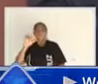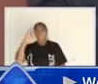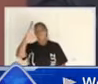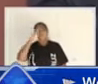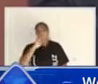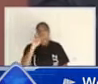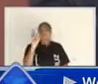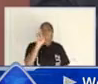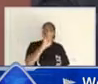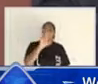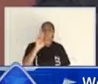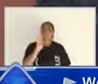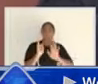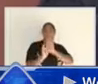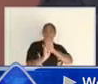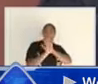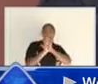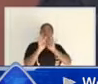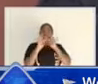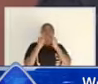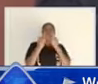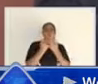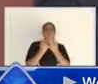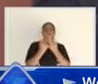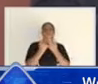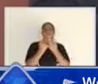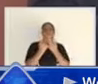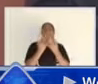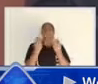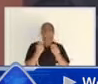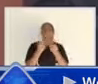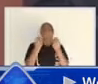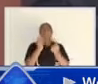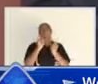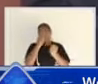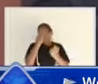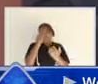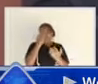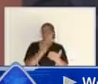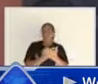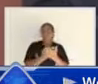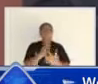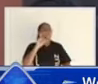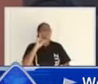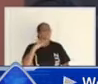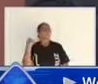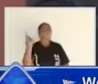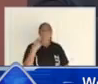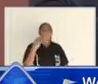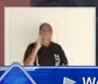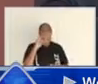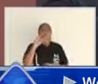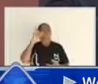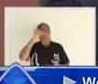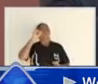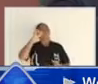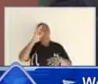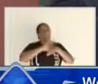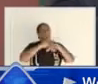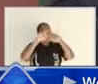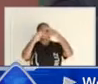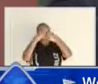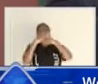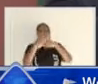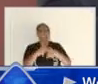Coronavac, que é a parceria com o Instituto Butantan e o laboratório chinês Sinovac. Aqui em Brasília há uma grande tensão sobre essa questão da